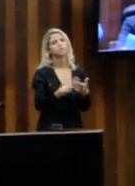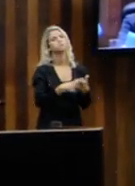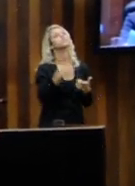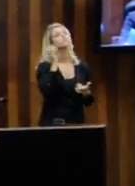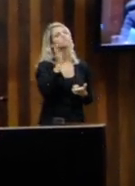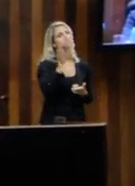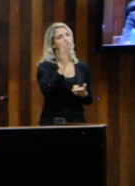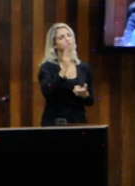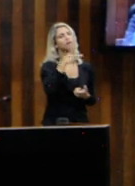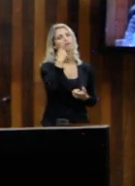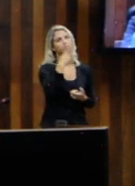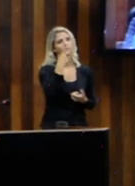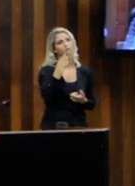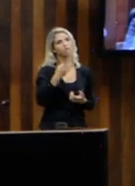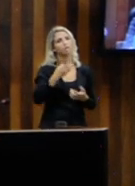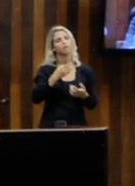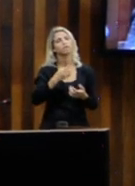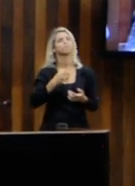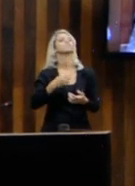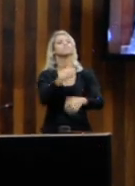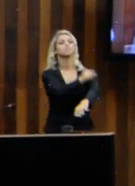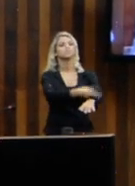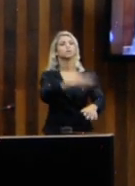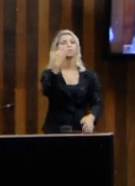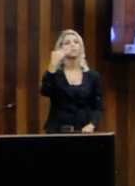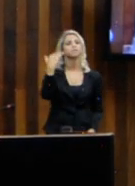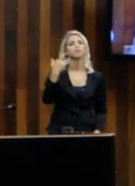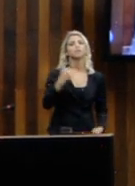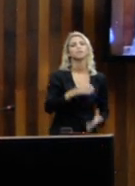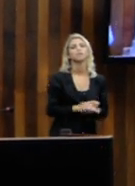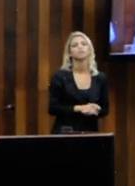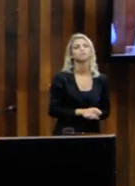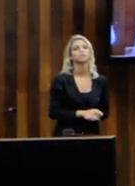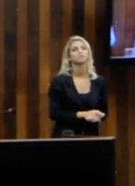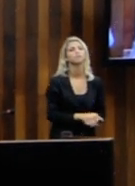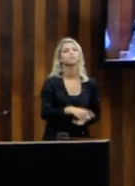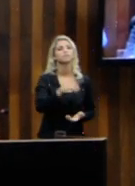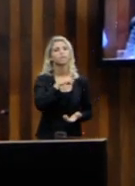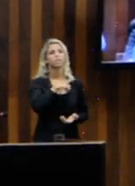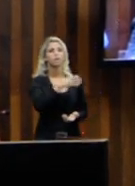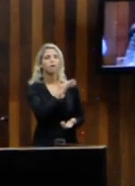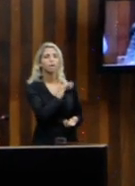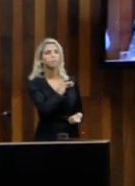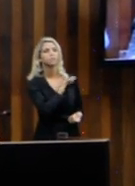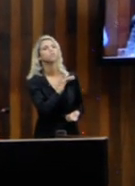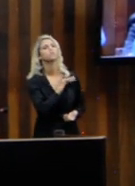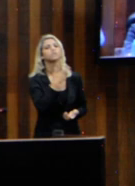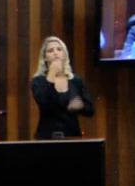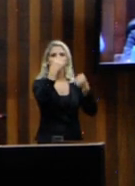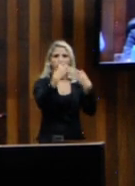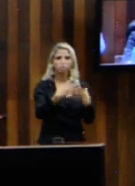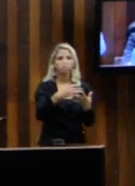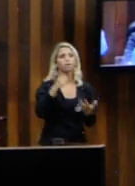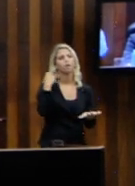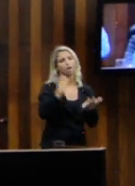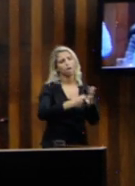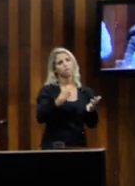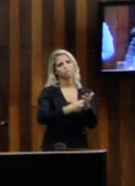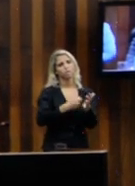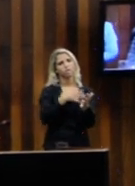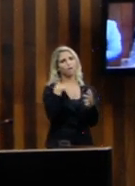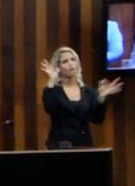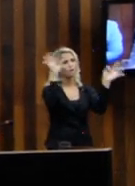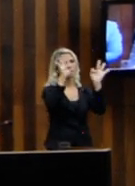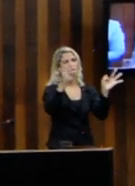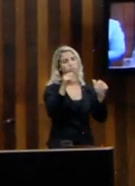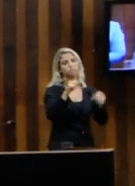pronunciou na sessão passada, contou toda a história, toda a luta, e a gente fica muito feliz de poder